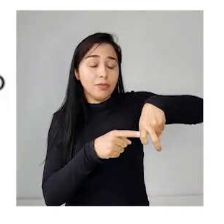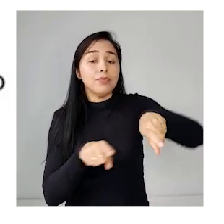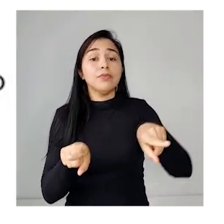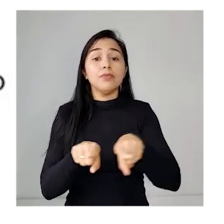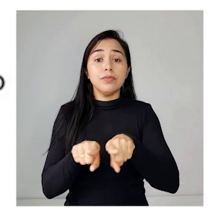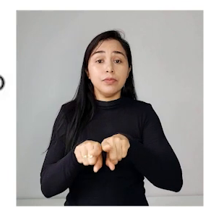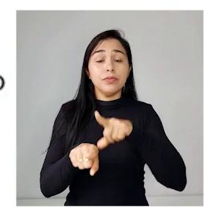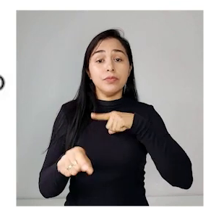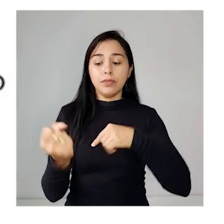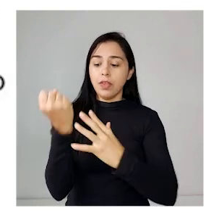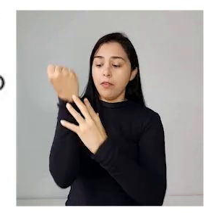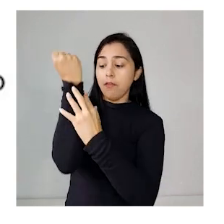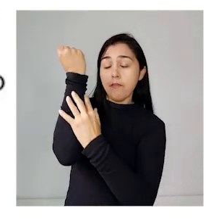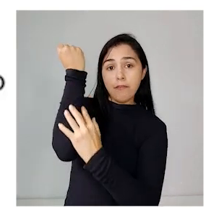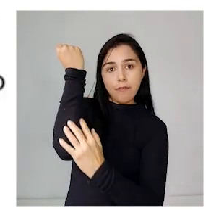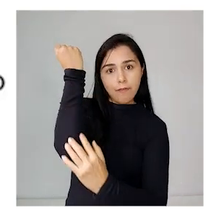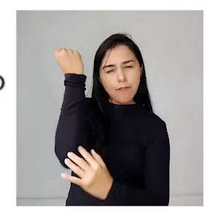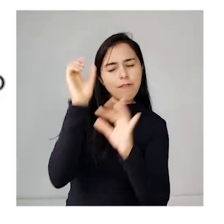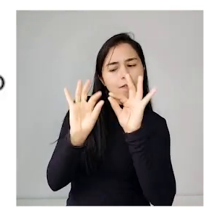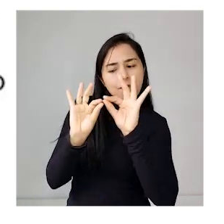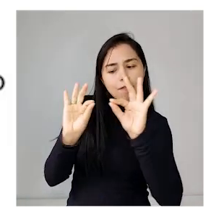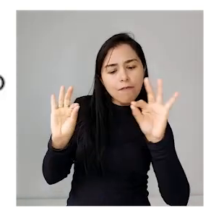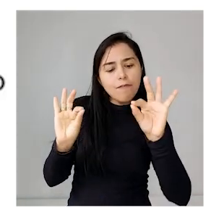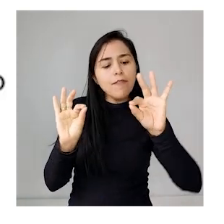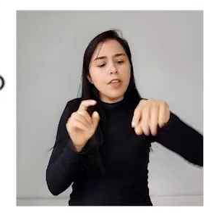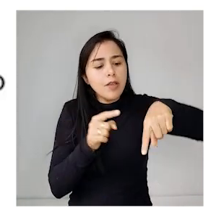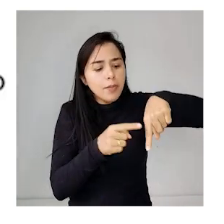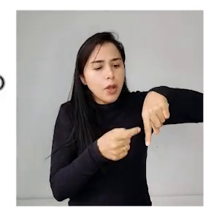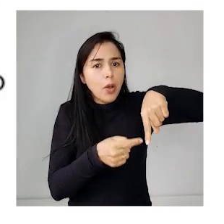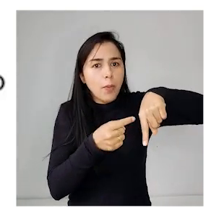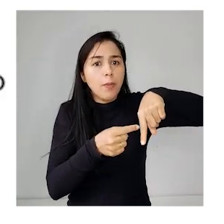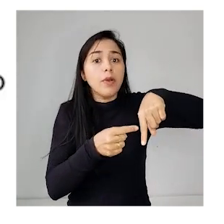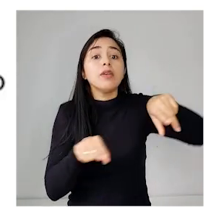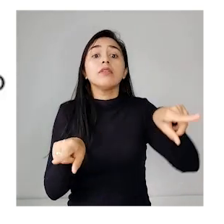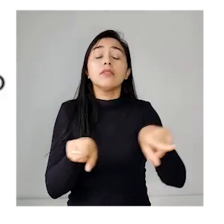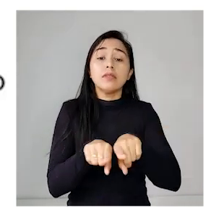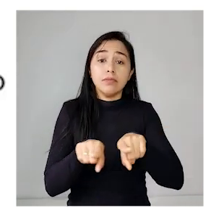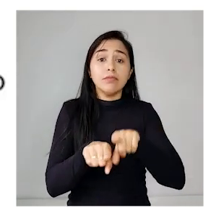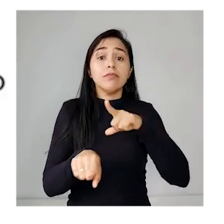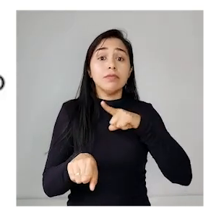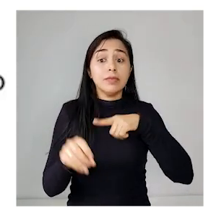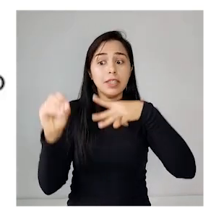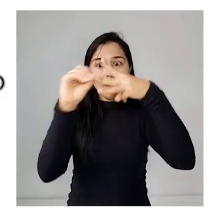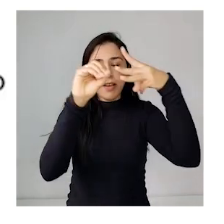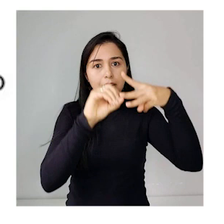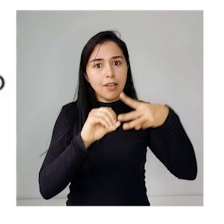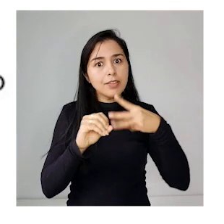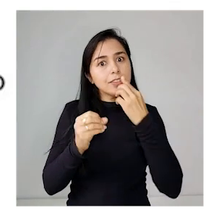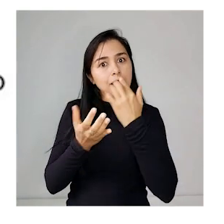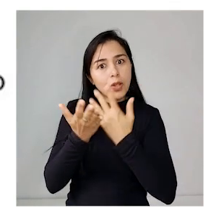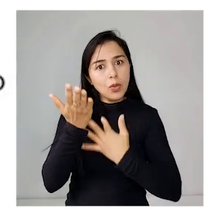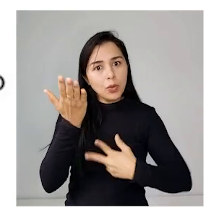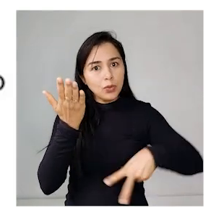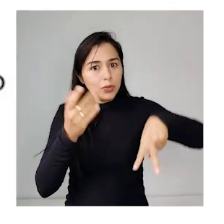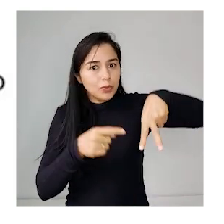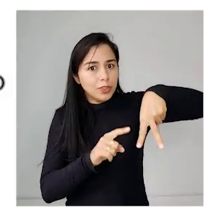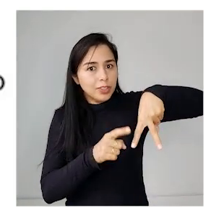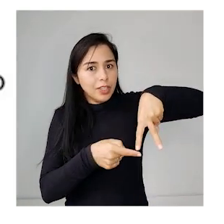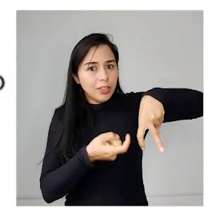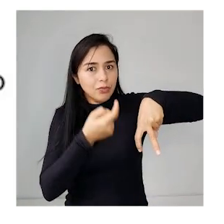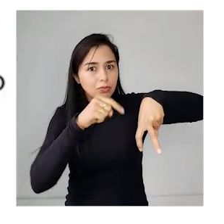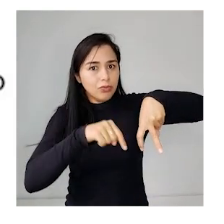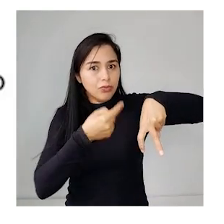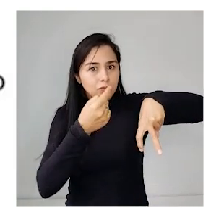tecido conjuntivo propriamente dito, e as células sanguíneas ali passando no